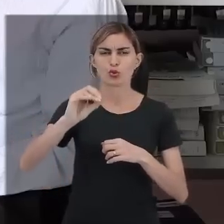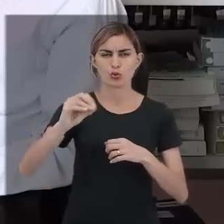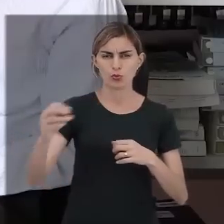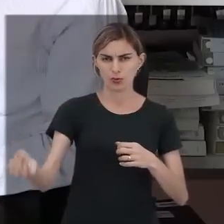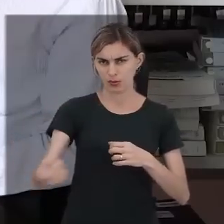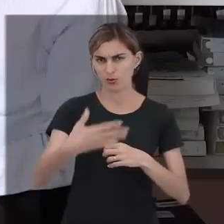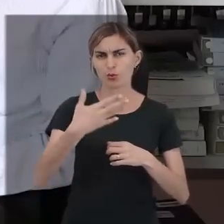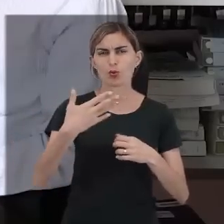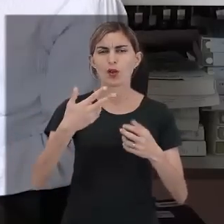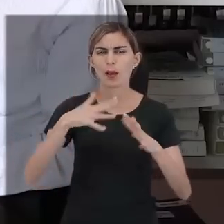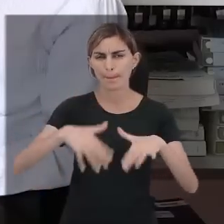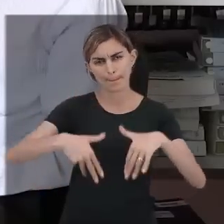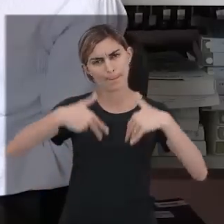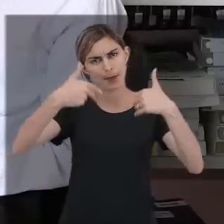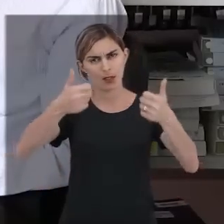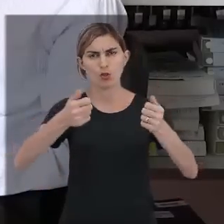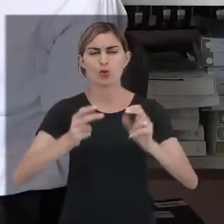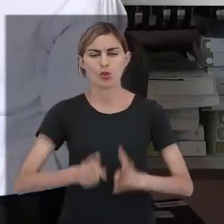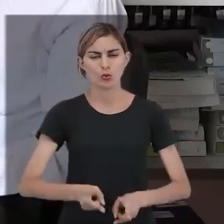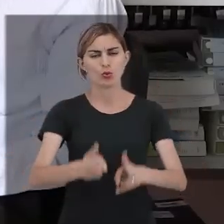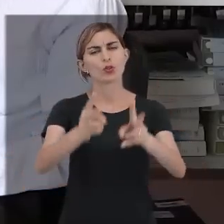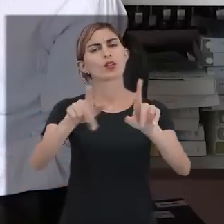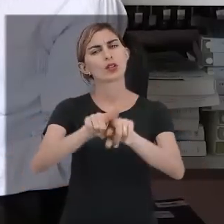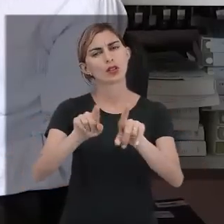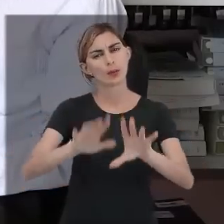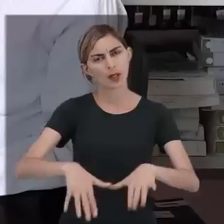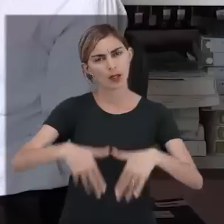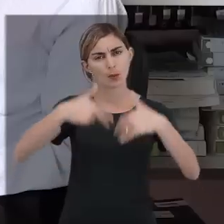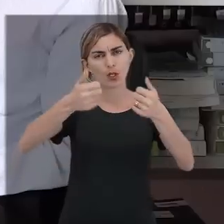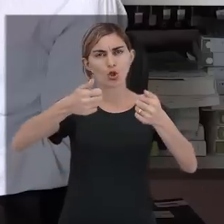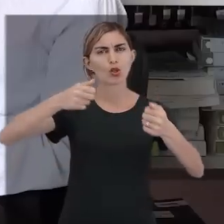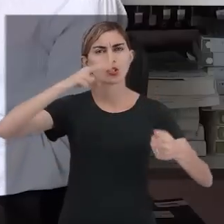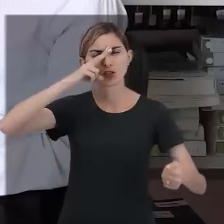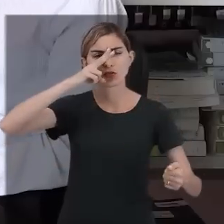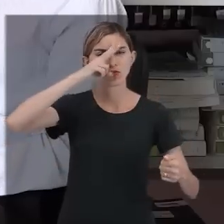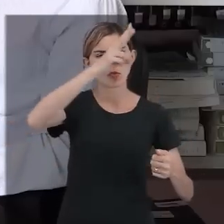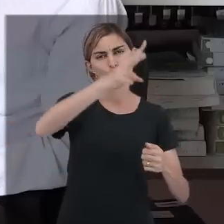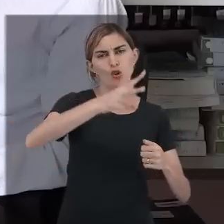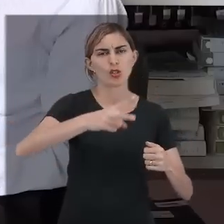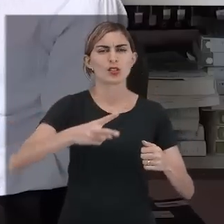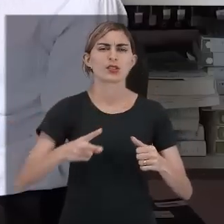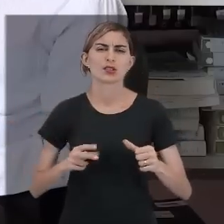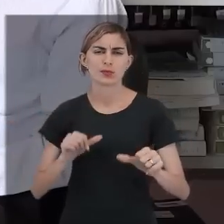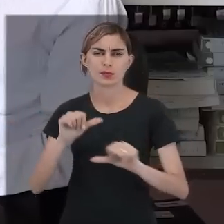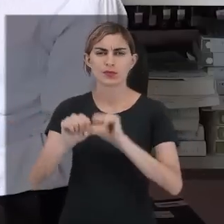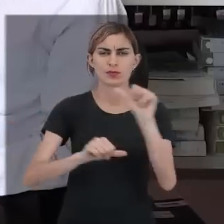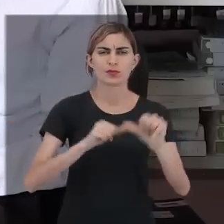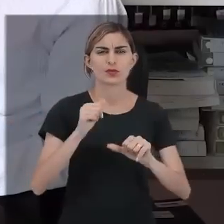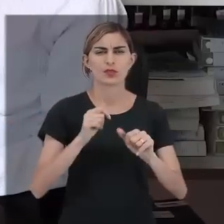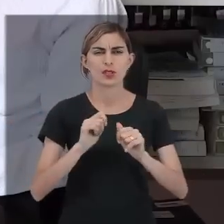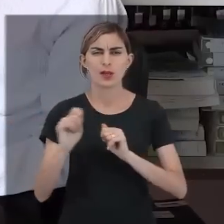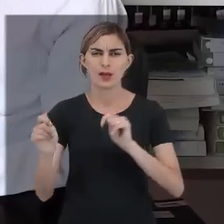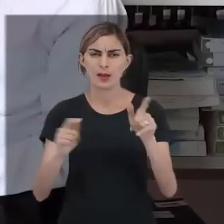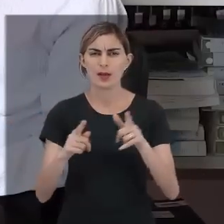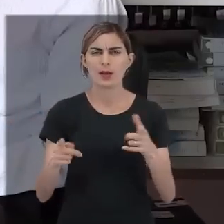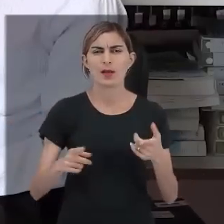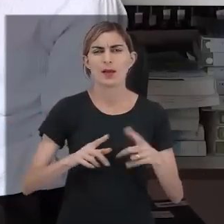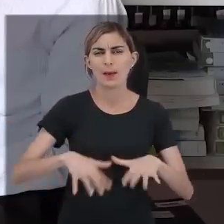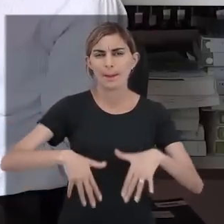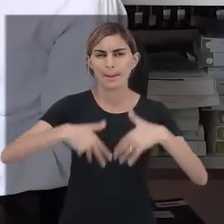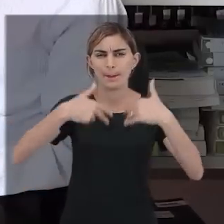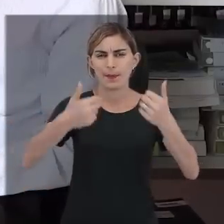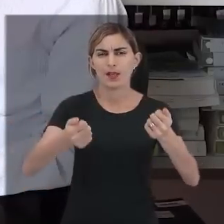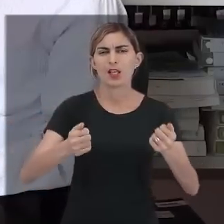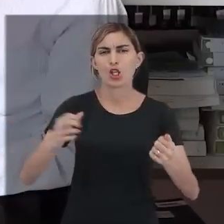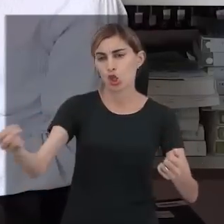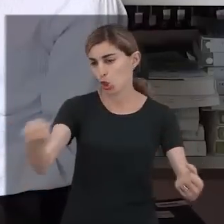que também podemos ter melhorias contínuas, como também melhorias mais radicais, como quebra de paradigmas, ou então melhorias ligadas